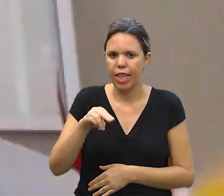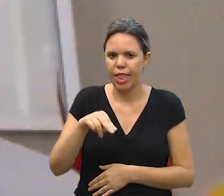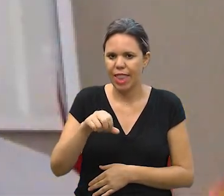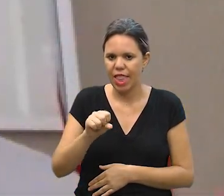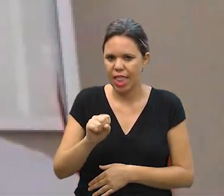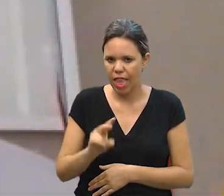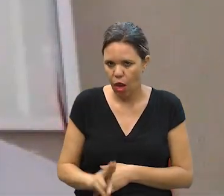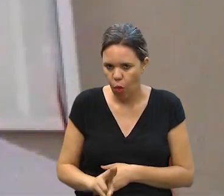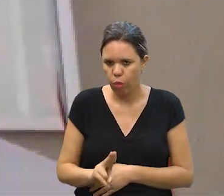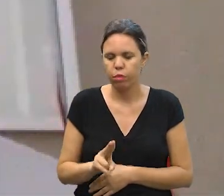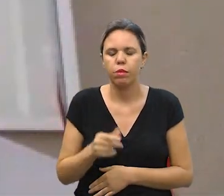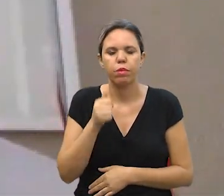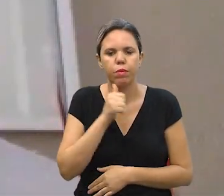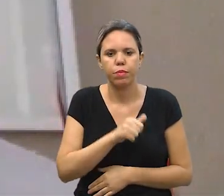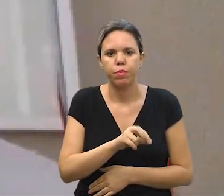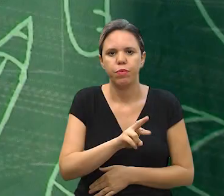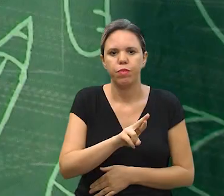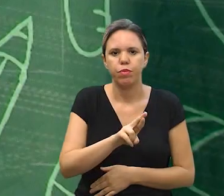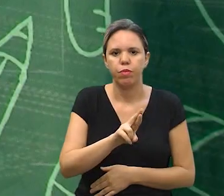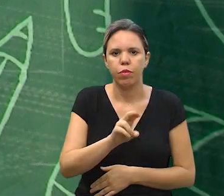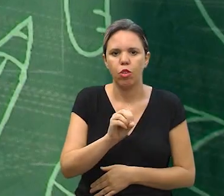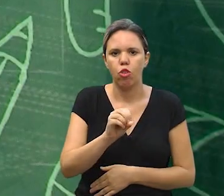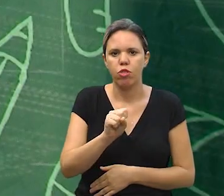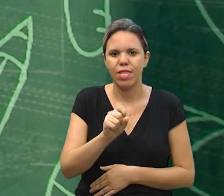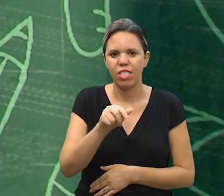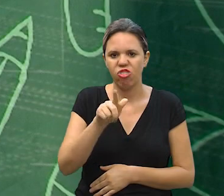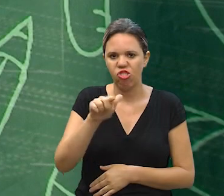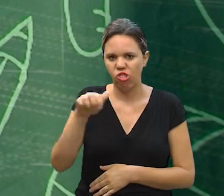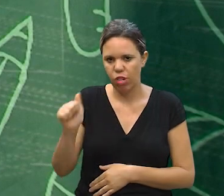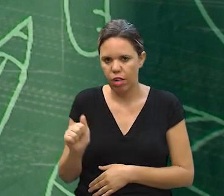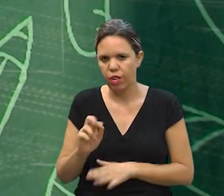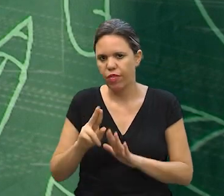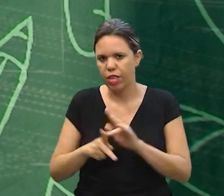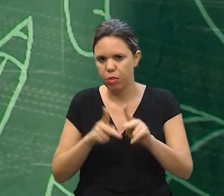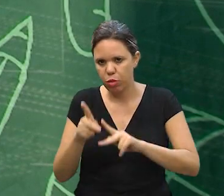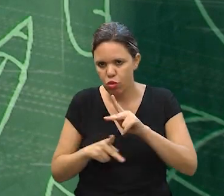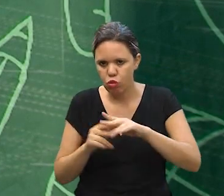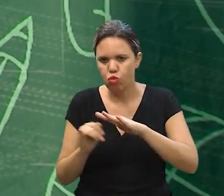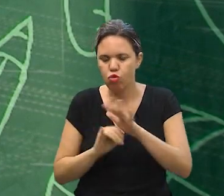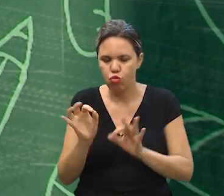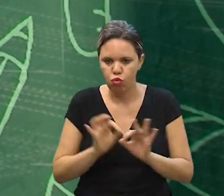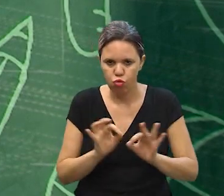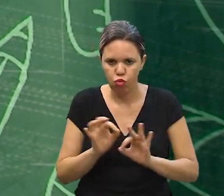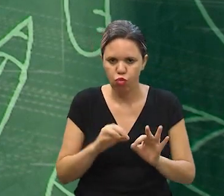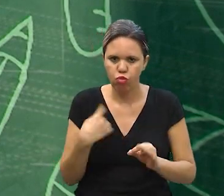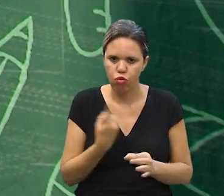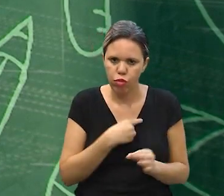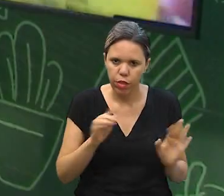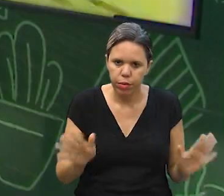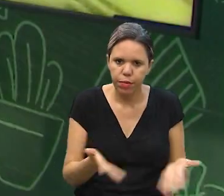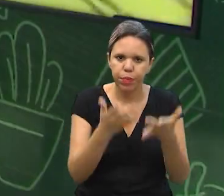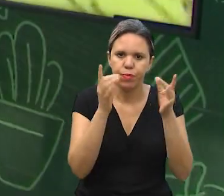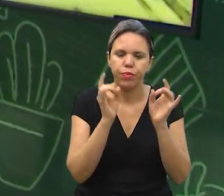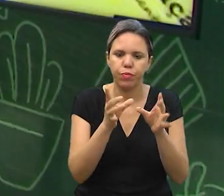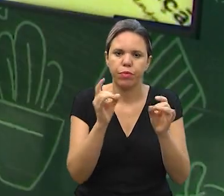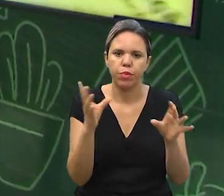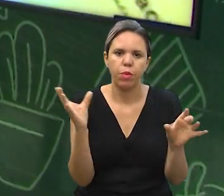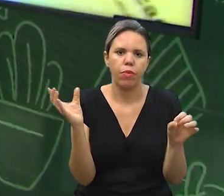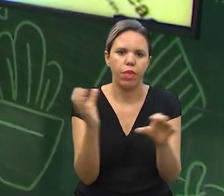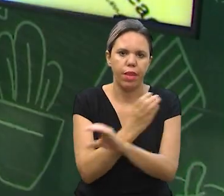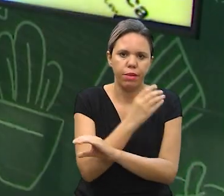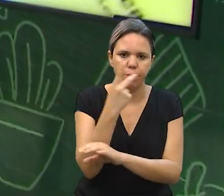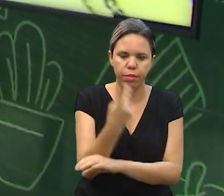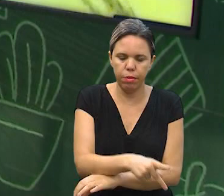a Rosângela e eu, que somos as organizadoras, nós dedicamos a venda